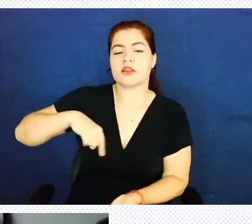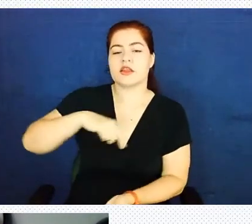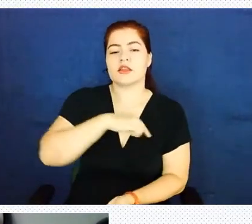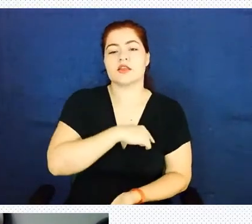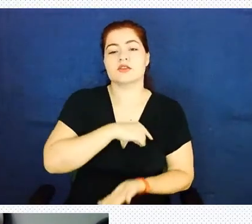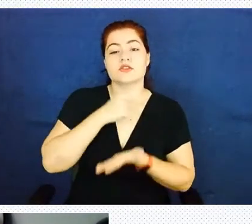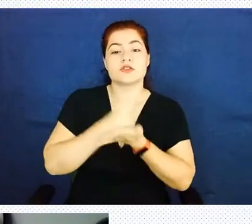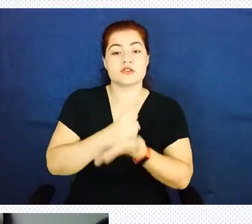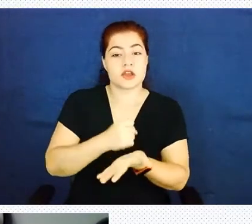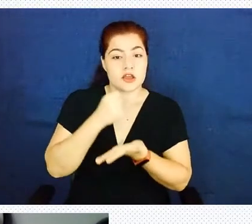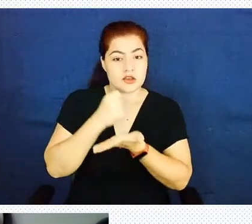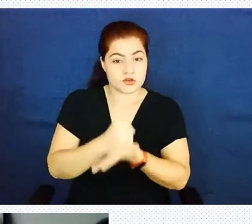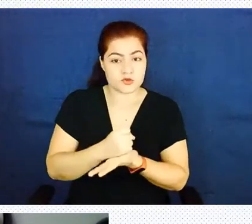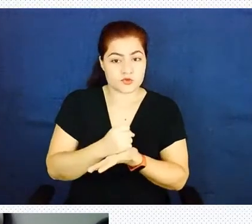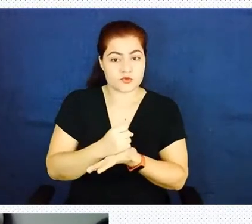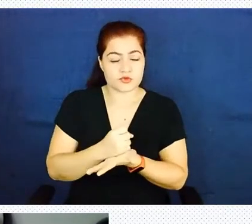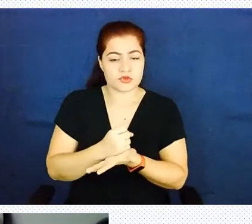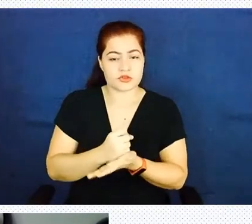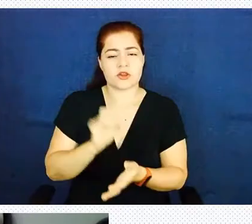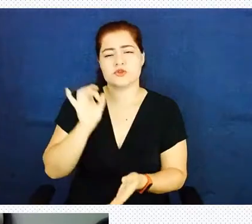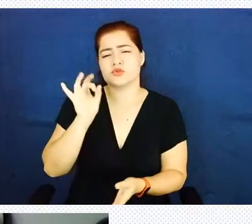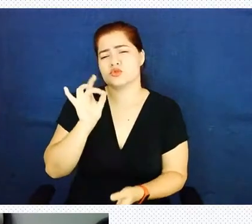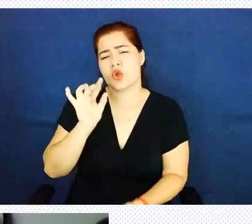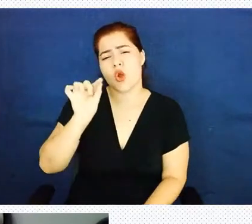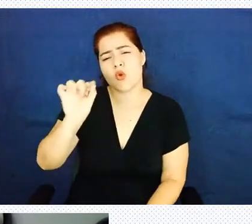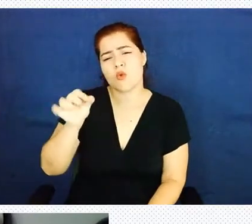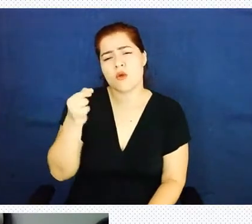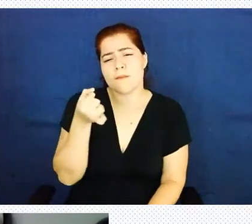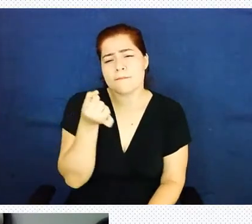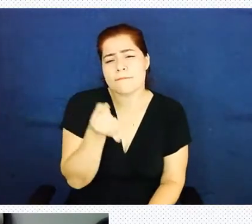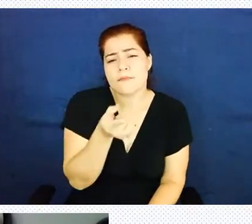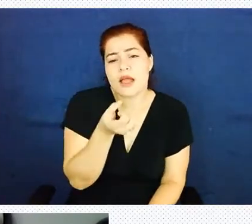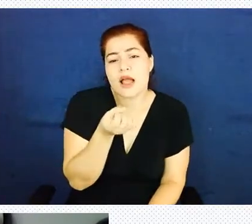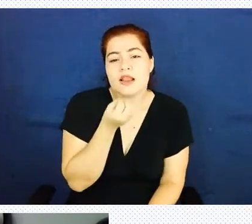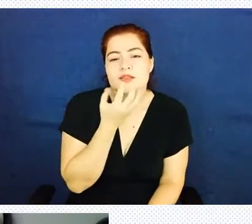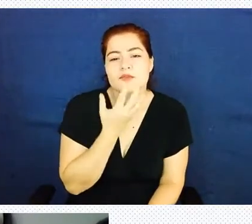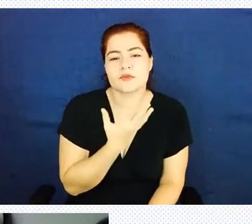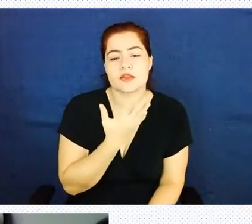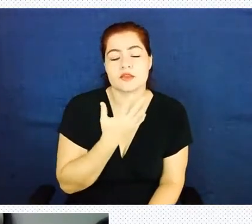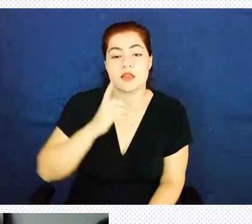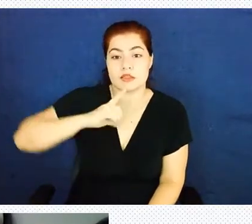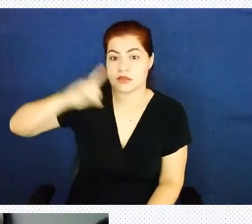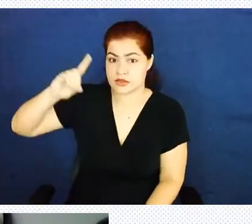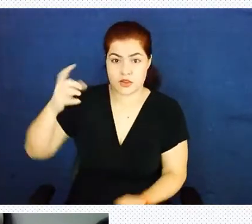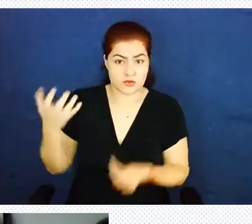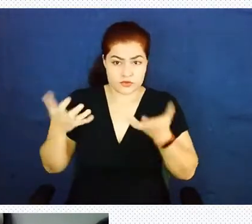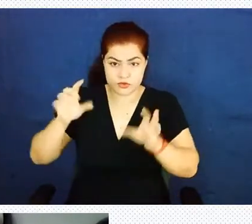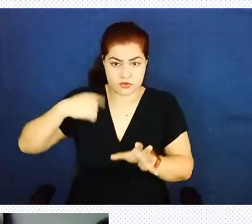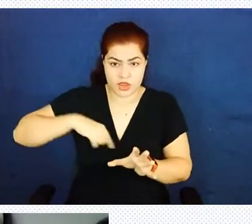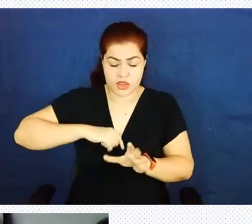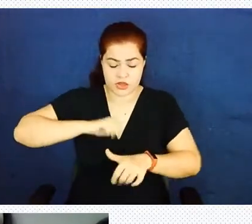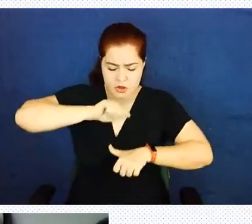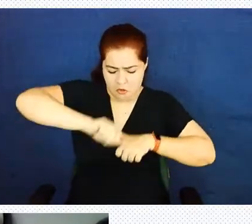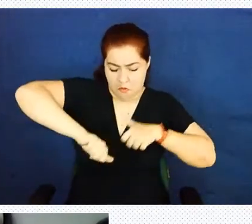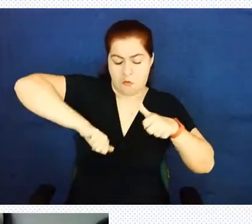contribua, pelo menos com a migalha do bem, porque Deus não quer que a gente se converta em